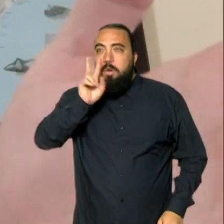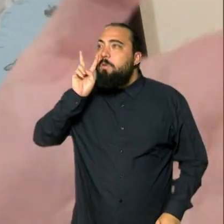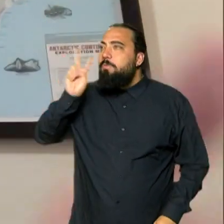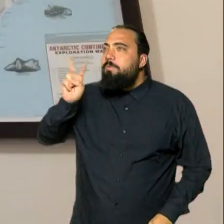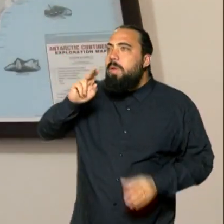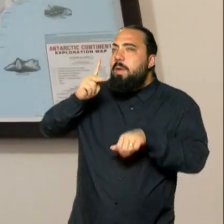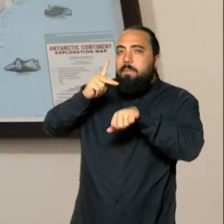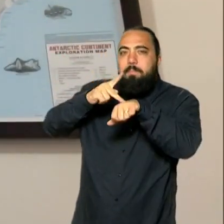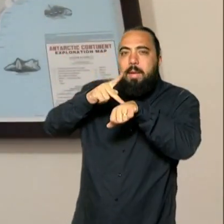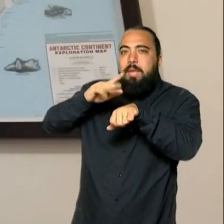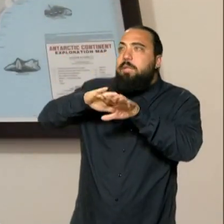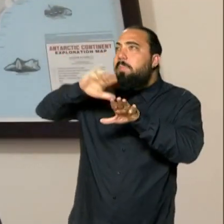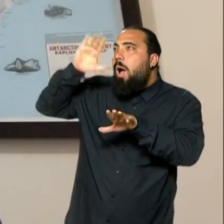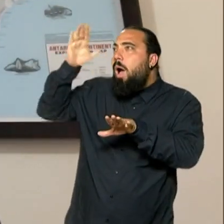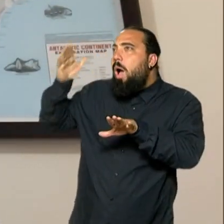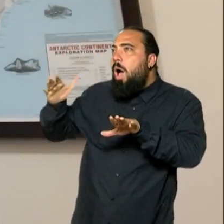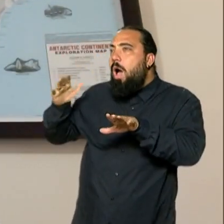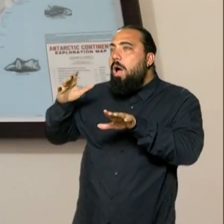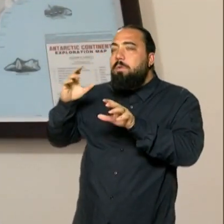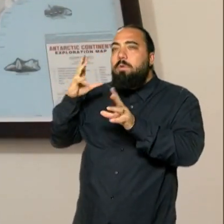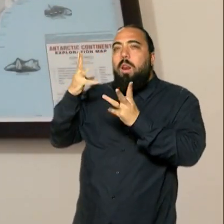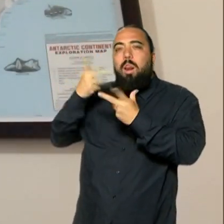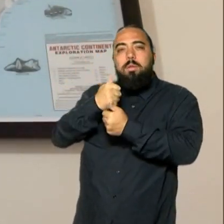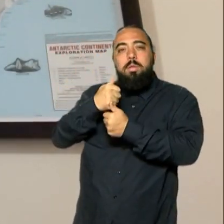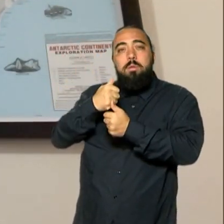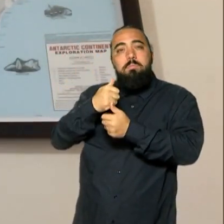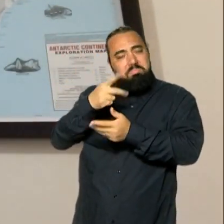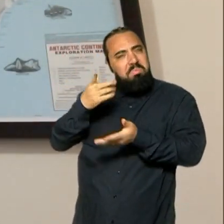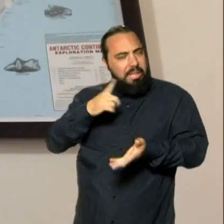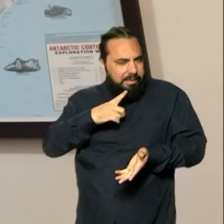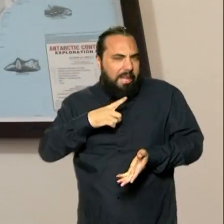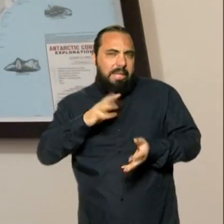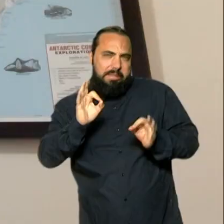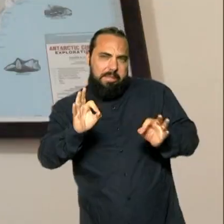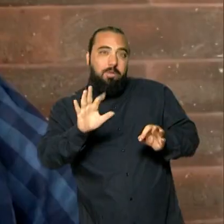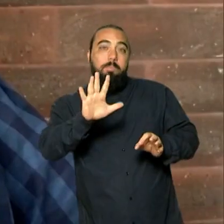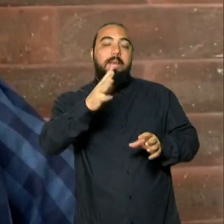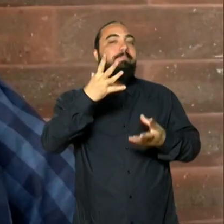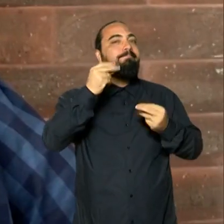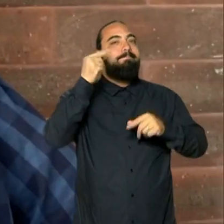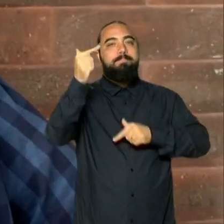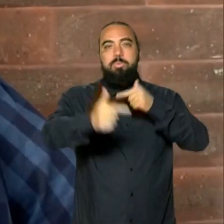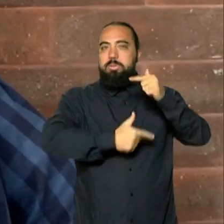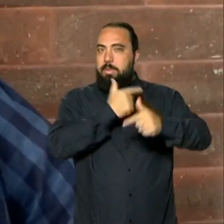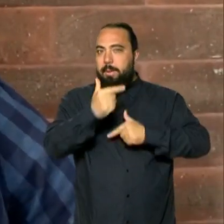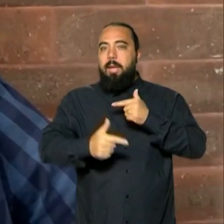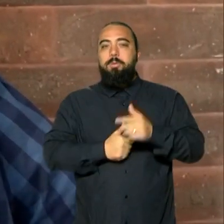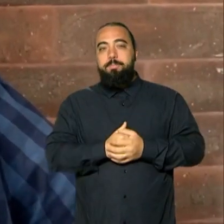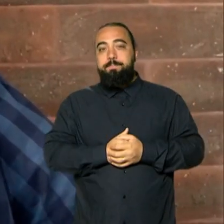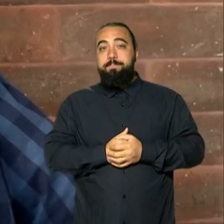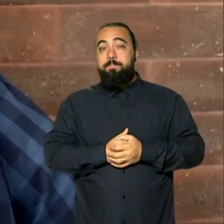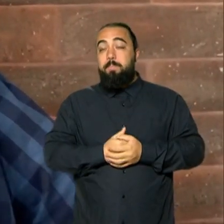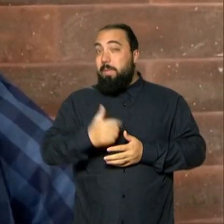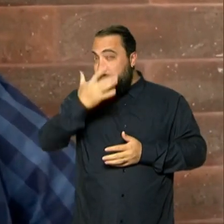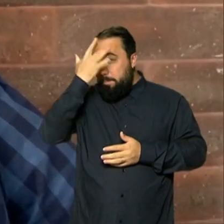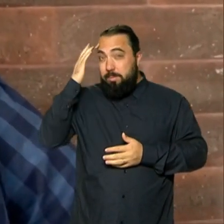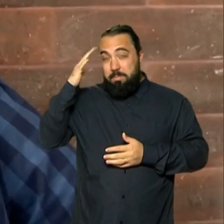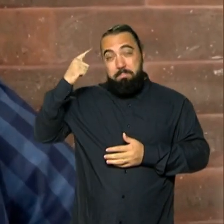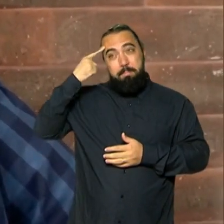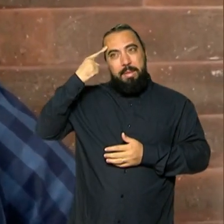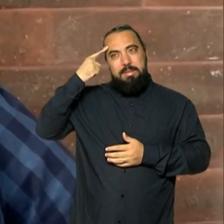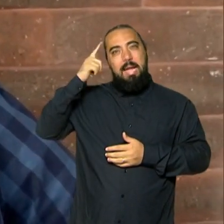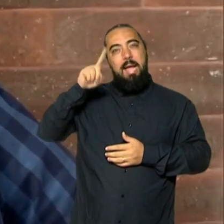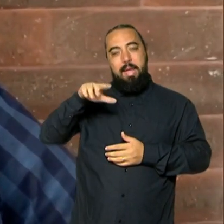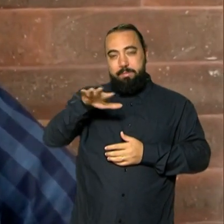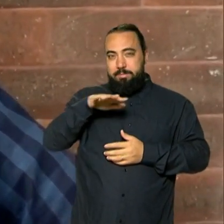vai ver pinguim, obviamente, mas é muito trabalho, é muita relação, né? As pessoas acham que realmente nós estamos indo para um ambiente bonito, para